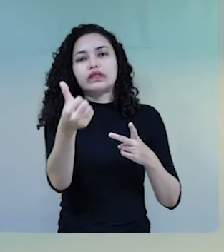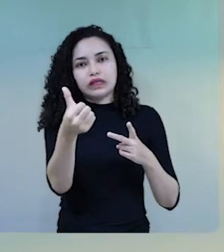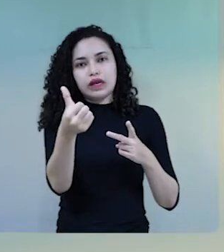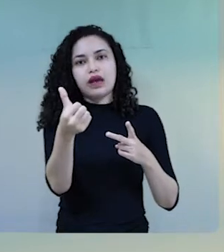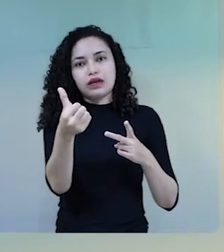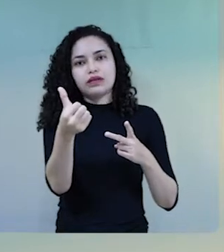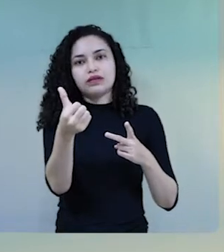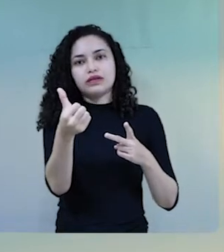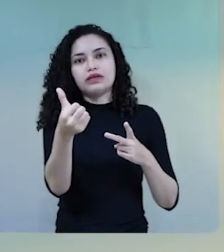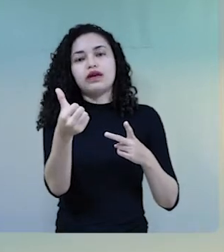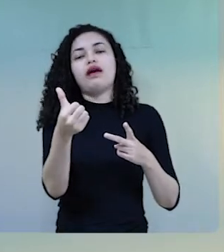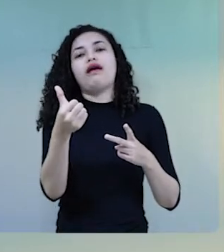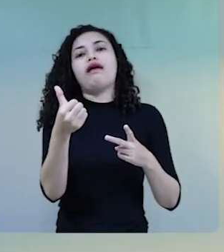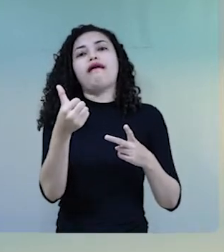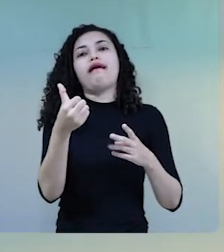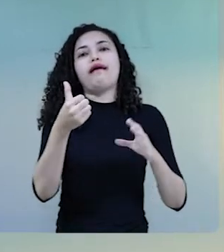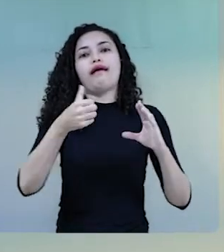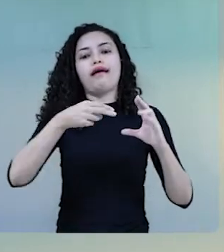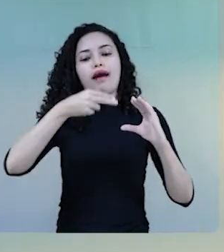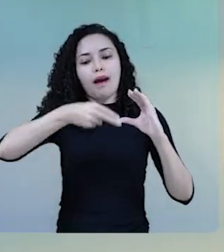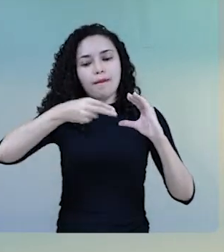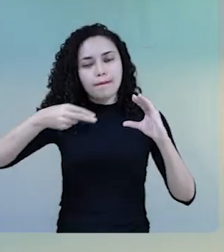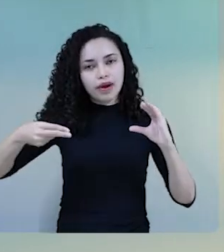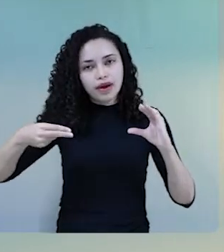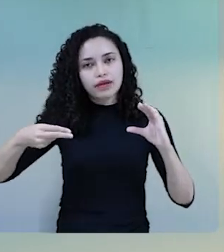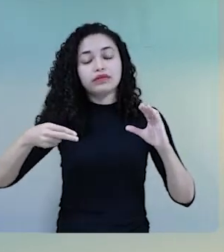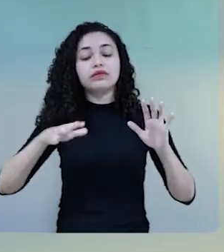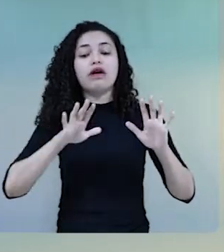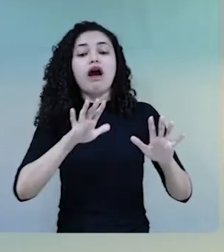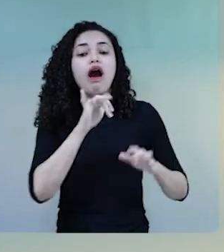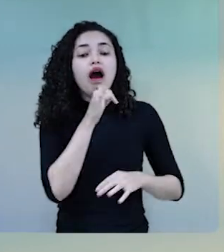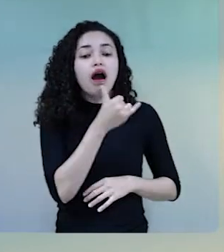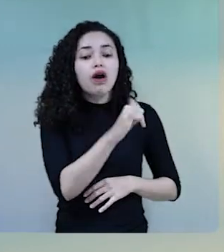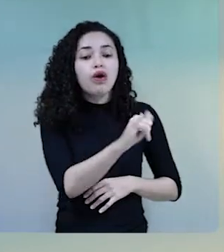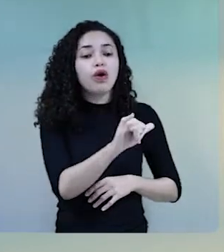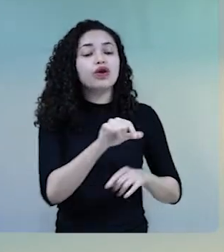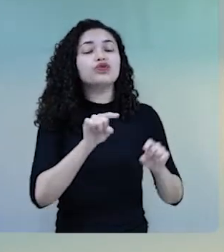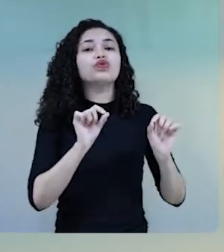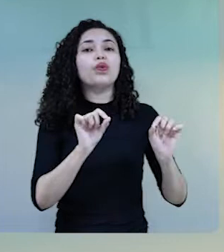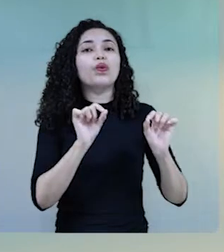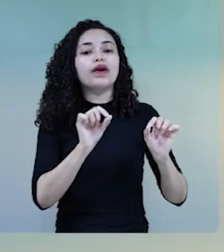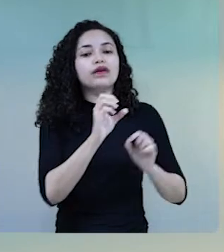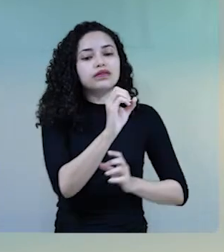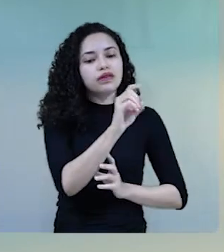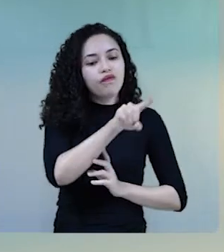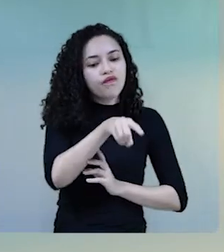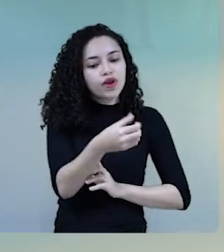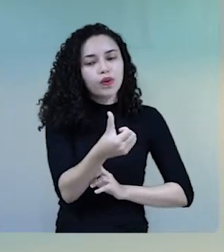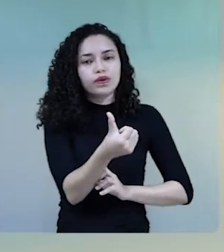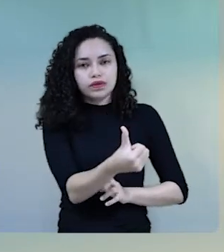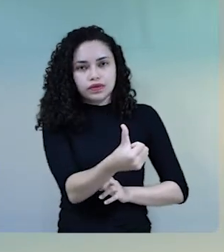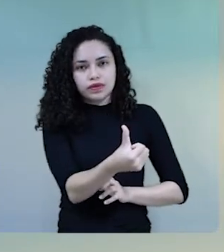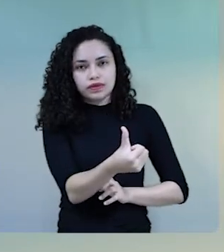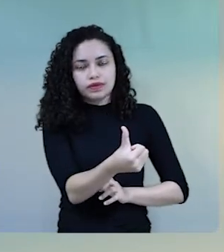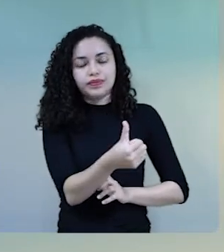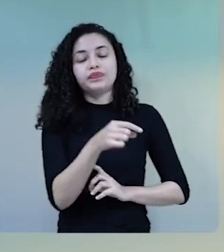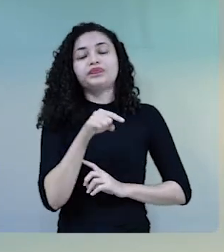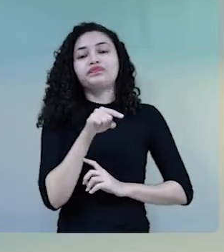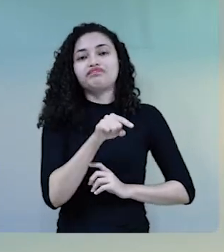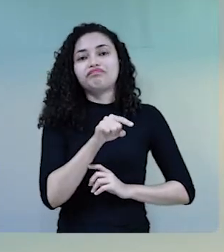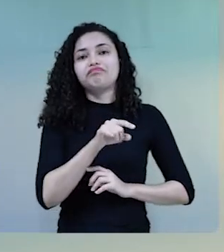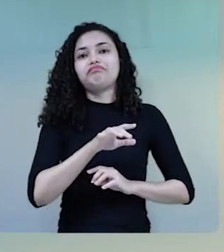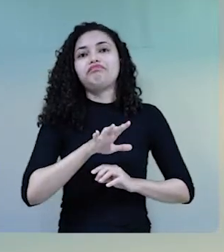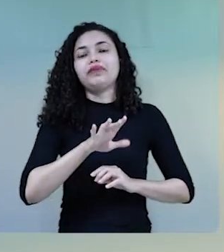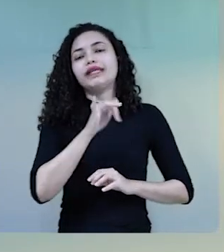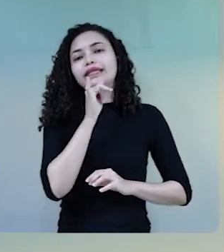Então, a voltagem é 30 e a corrente vale quanto? 0,6, tudo bem? Então, nesse caso, se você